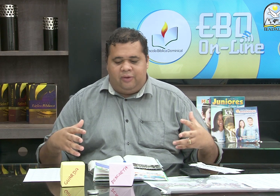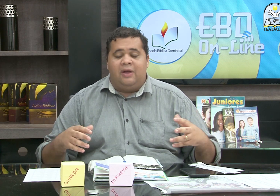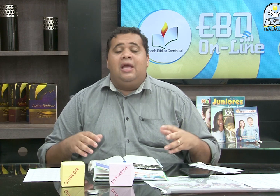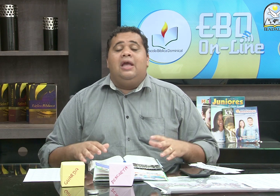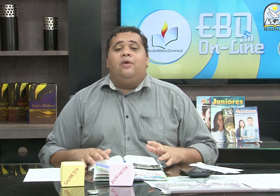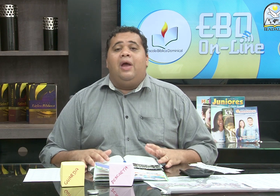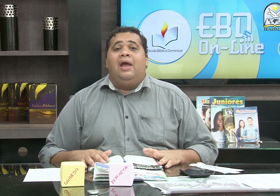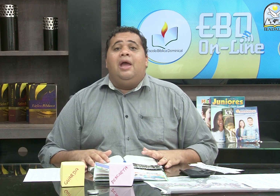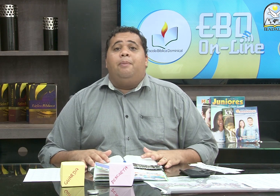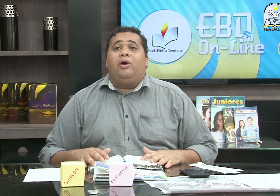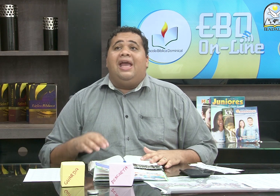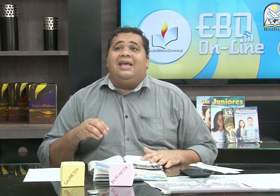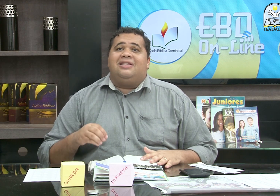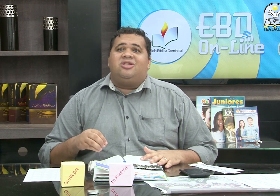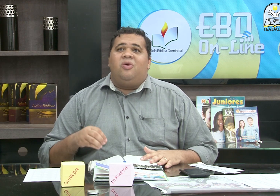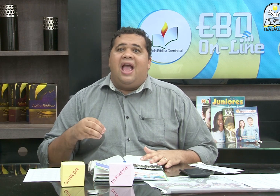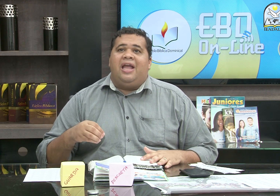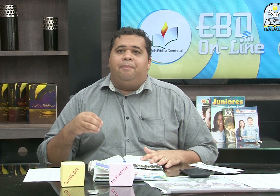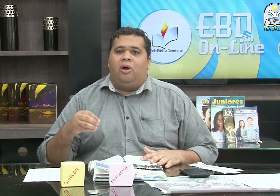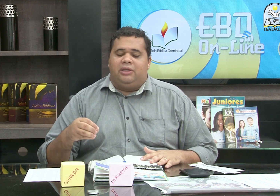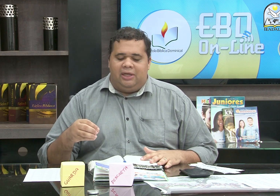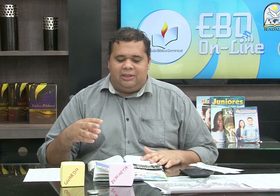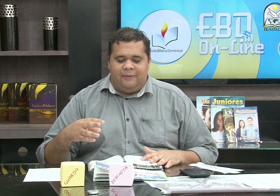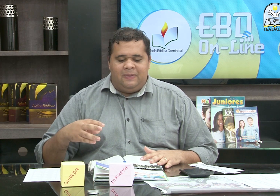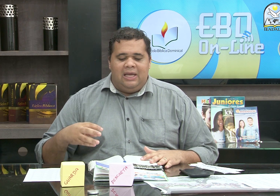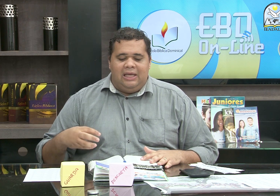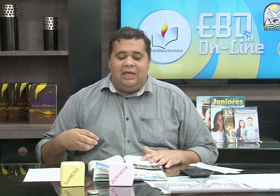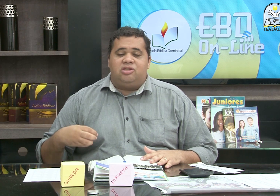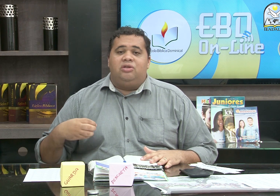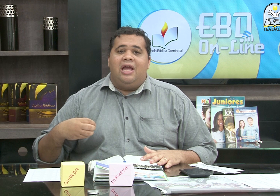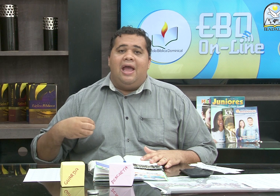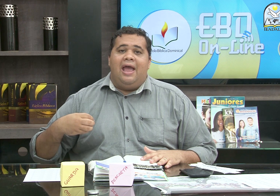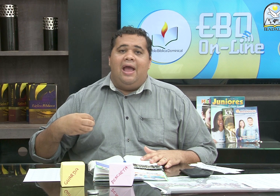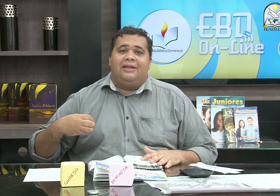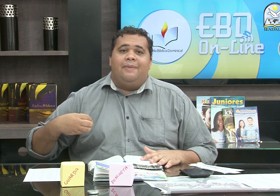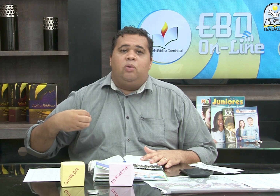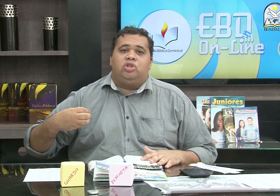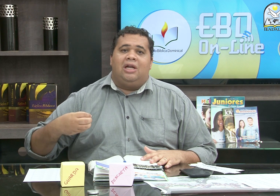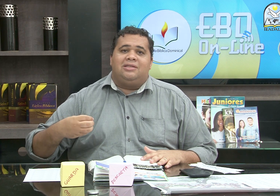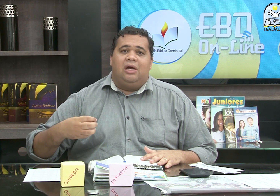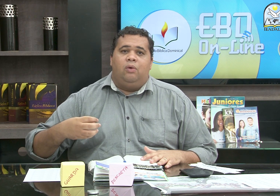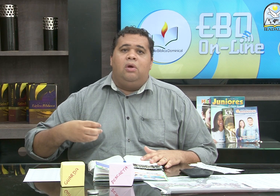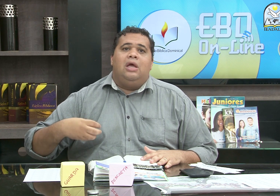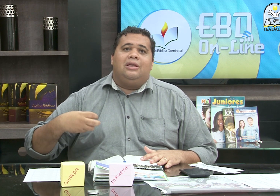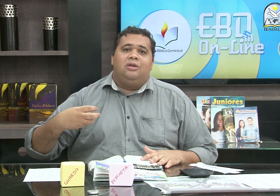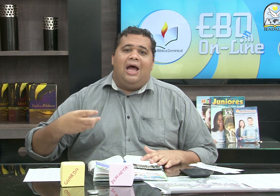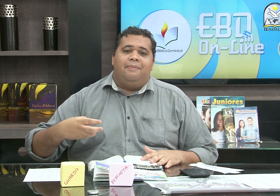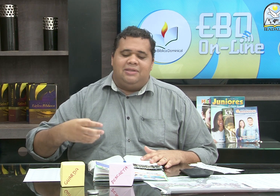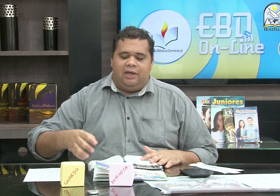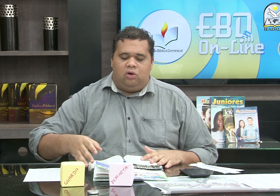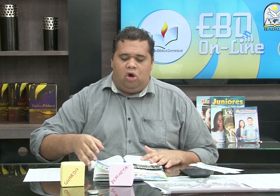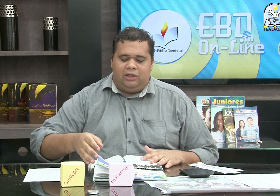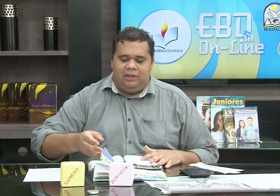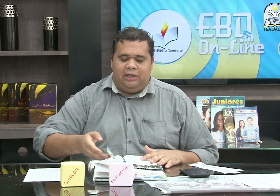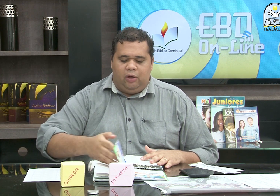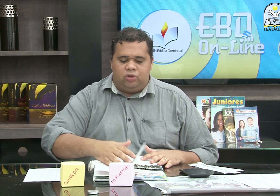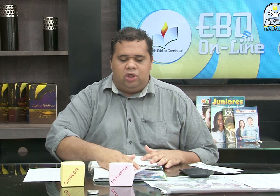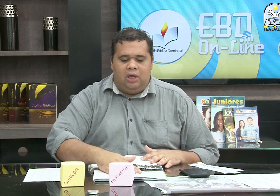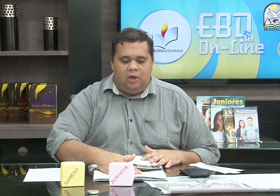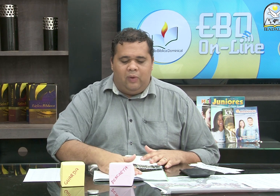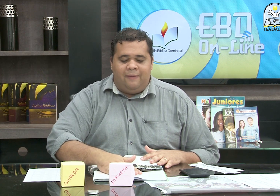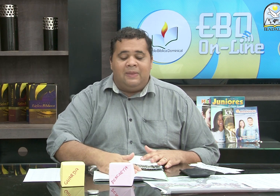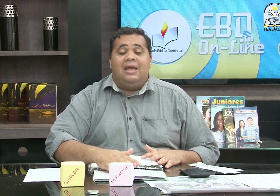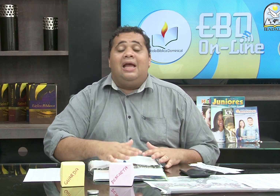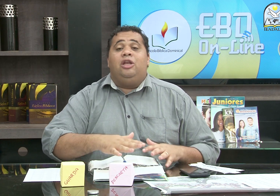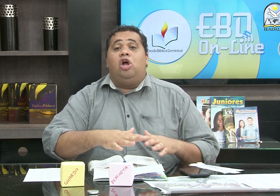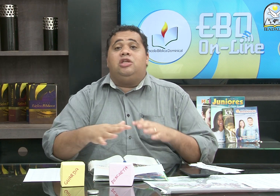acontecendo não é porque isso é importante isso é a demonstração da misericórdia de Deus